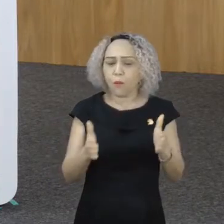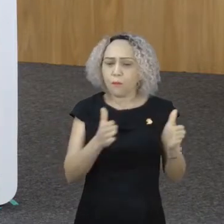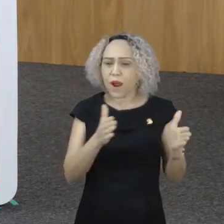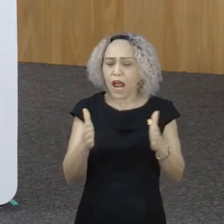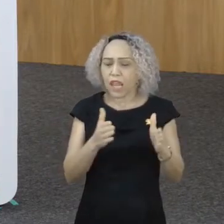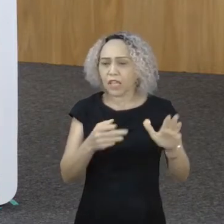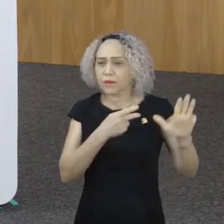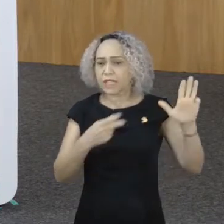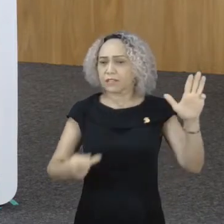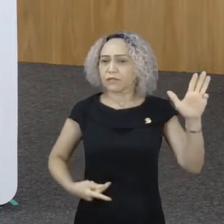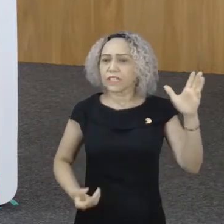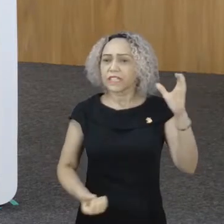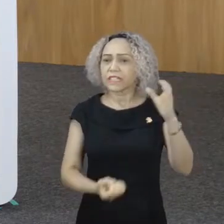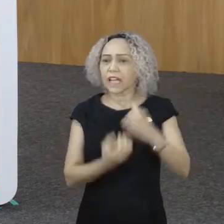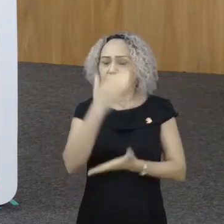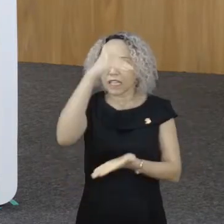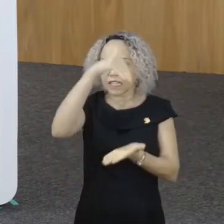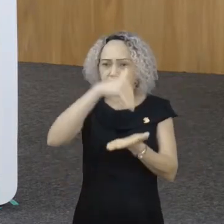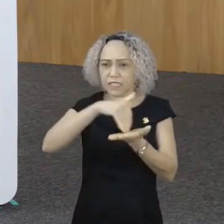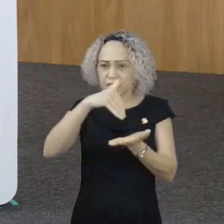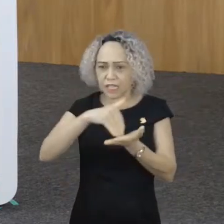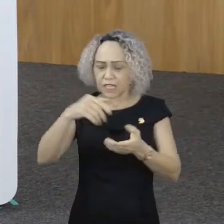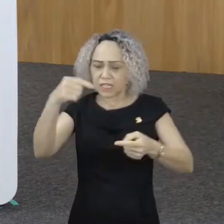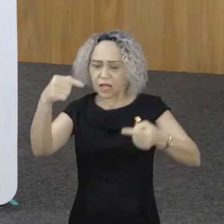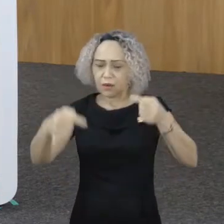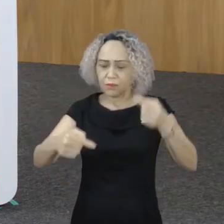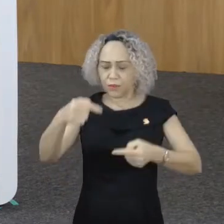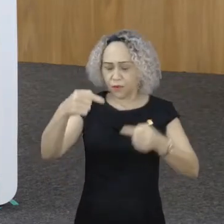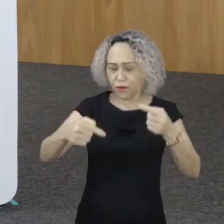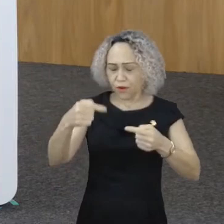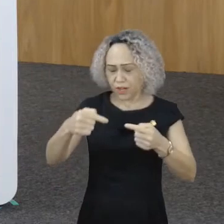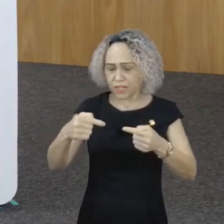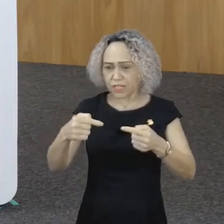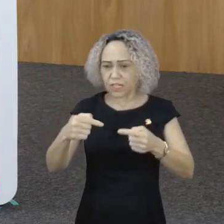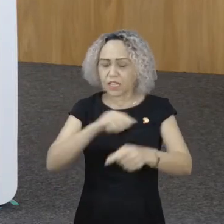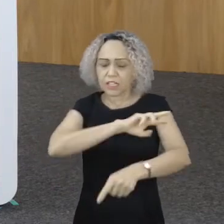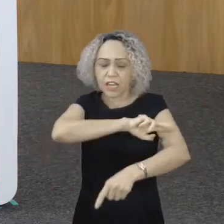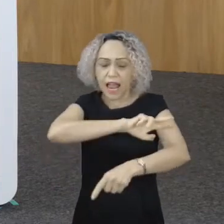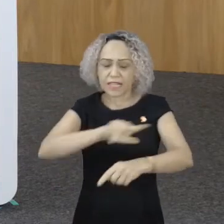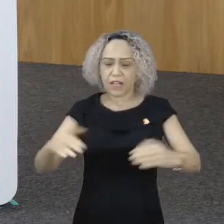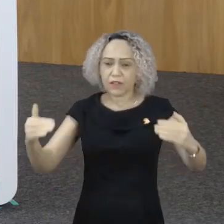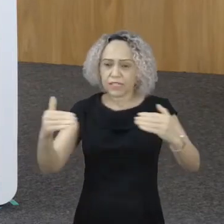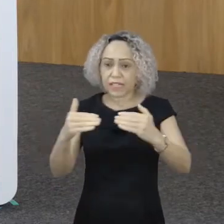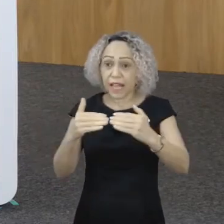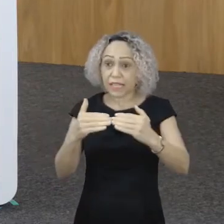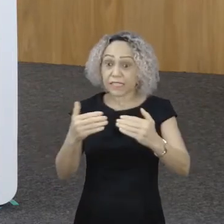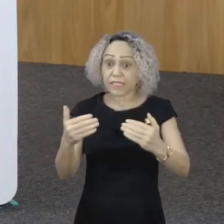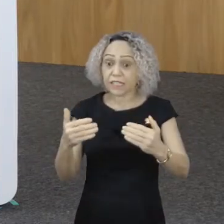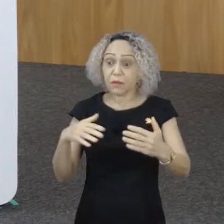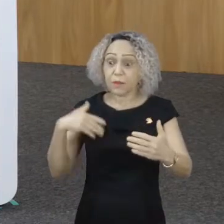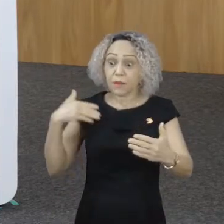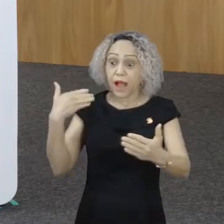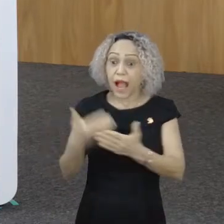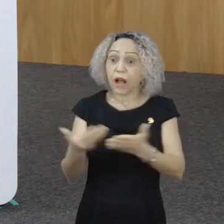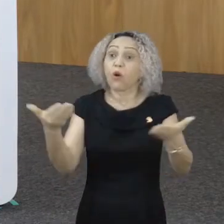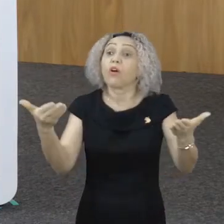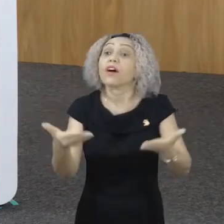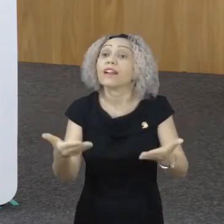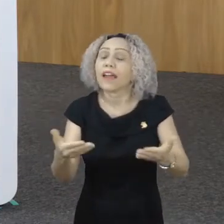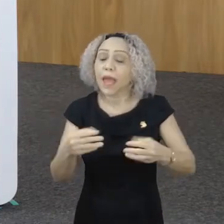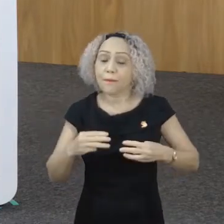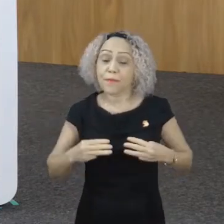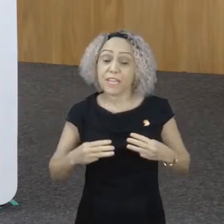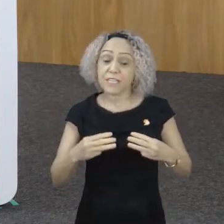de Promoção da Igualdade Racial, hoje Ministério da Igualdade Racial. Qual a avaliação que o senhor faz dessa trajetória dos governos